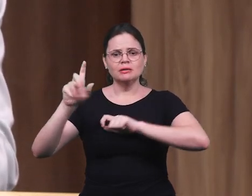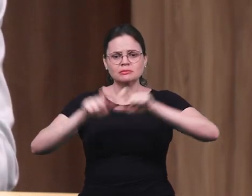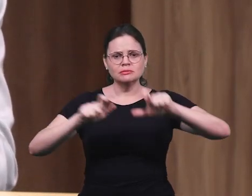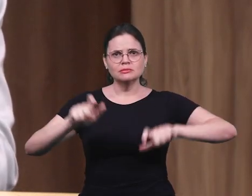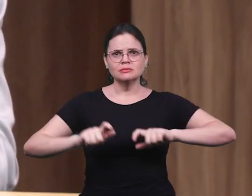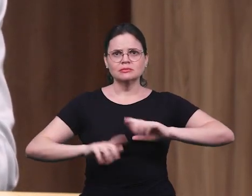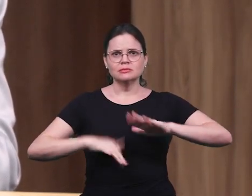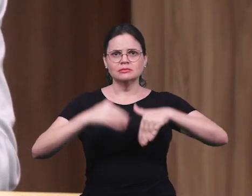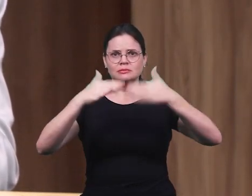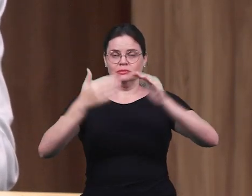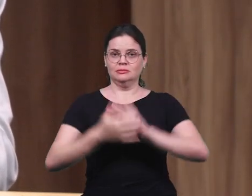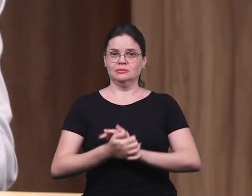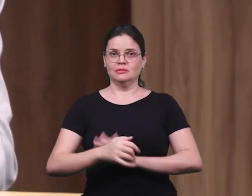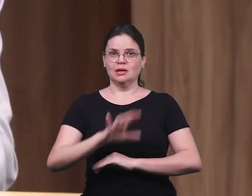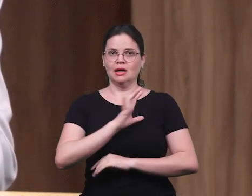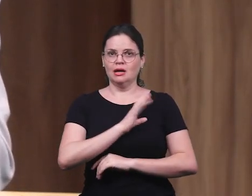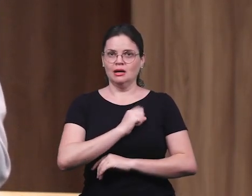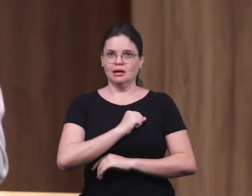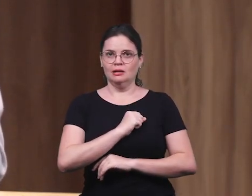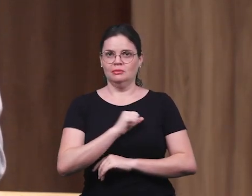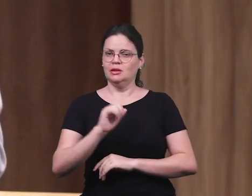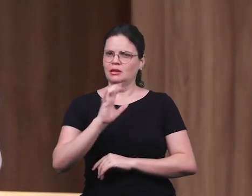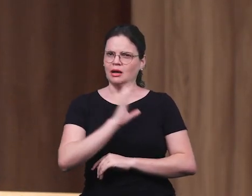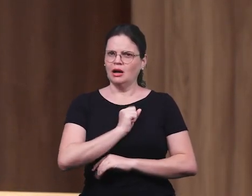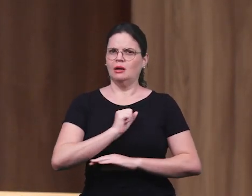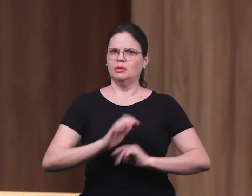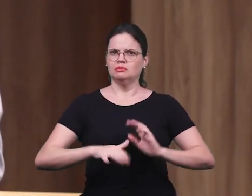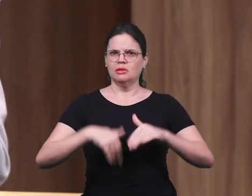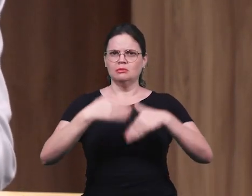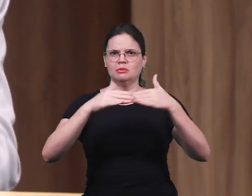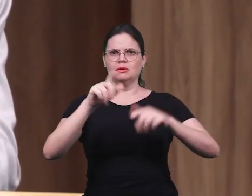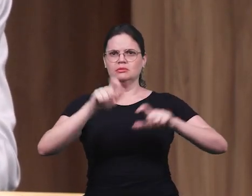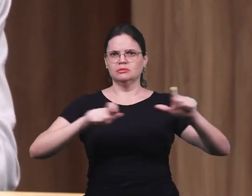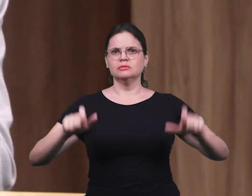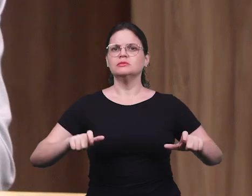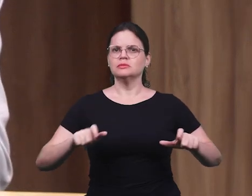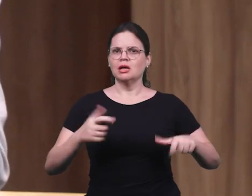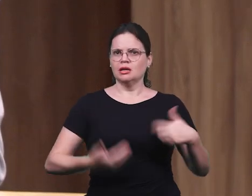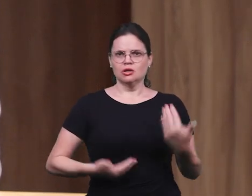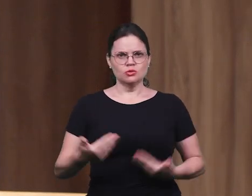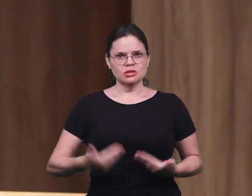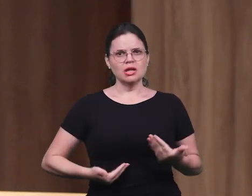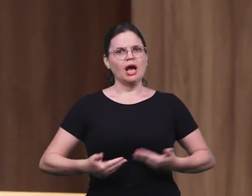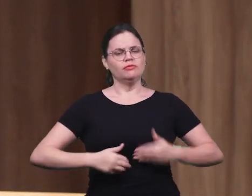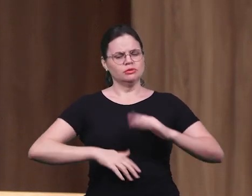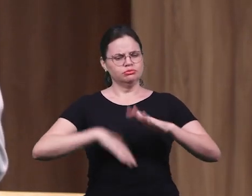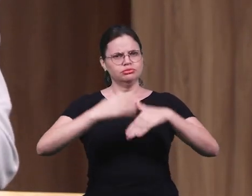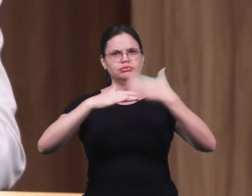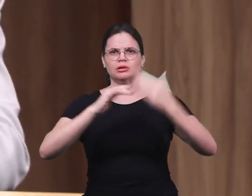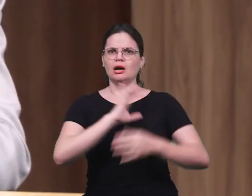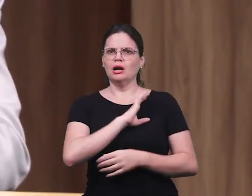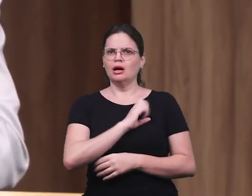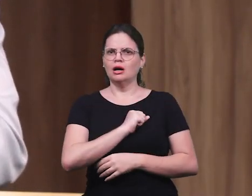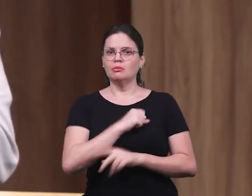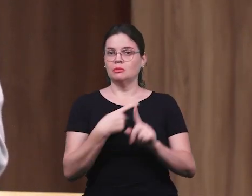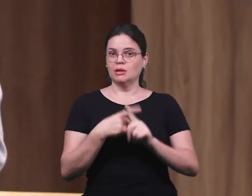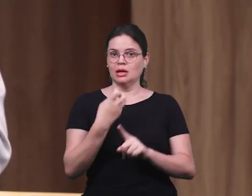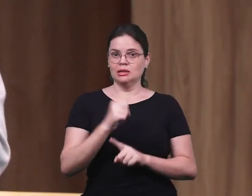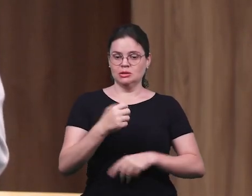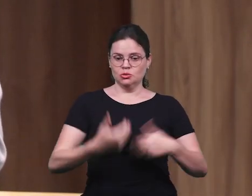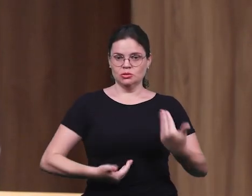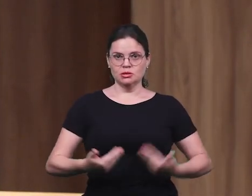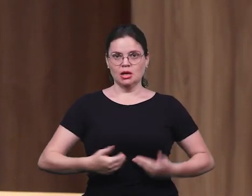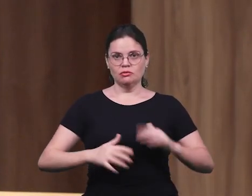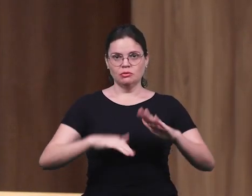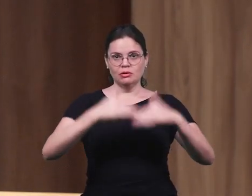texto. O Senhor ama a prosperidade dos seus servos. O Senhor ama quando os seus servos prosperam. Por quê? Quando um servo prospera, o